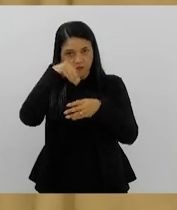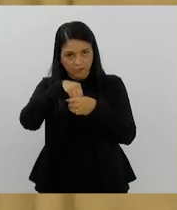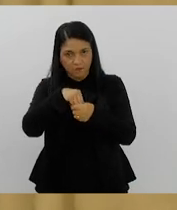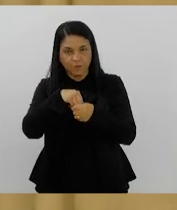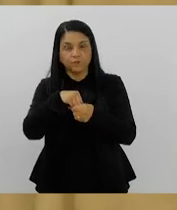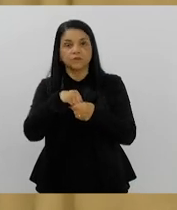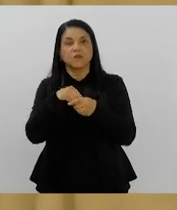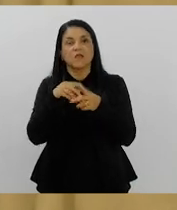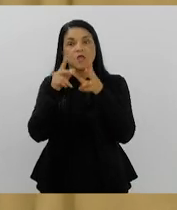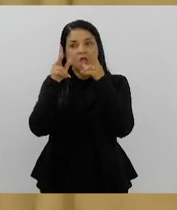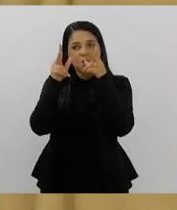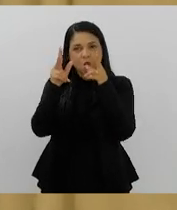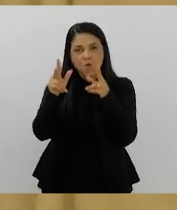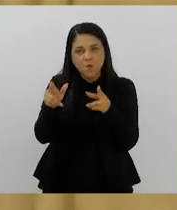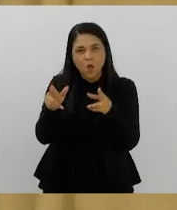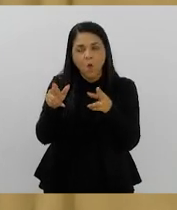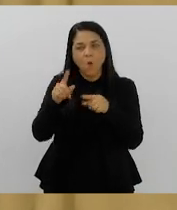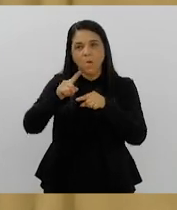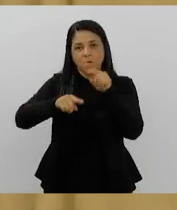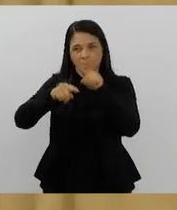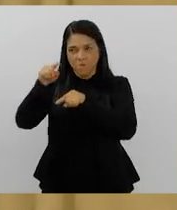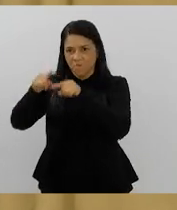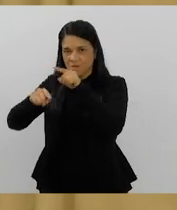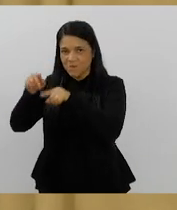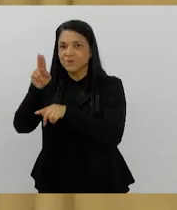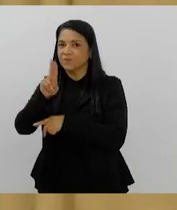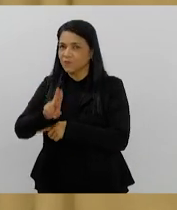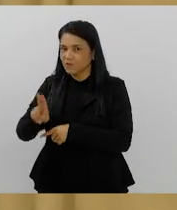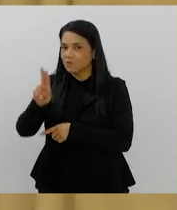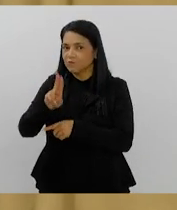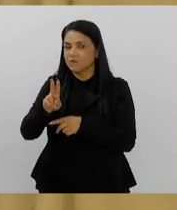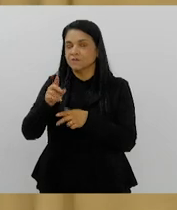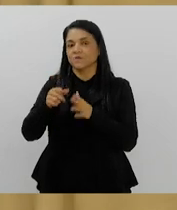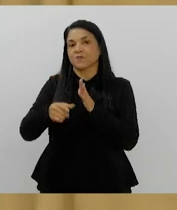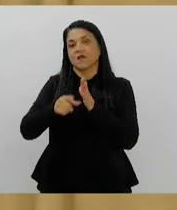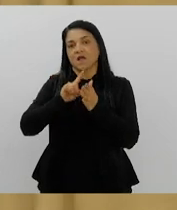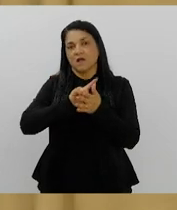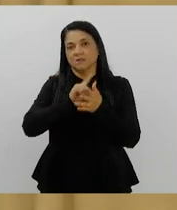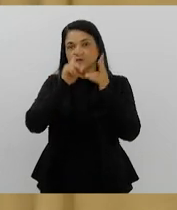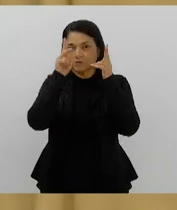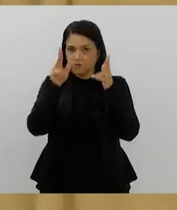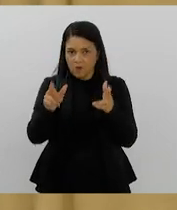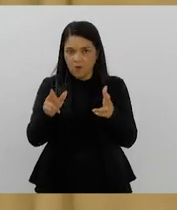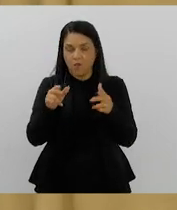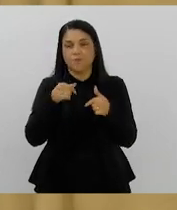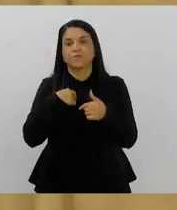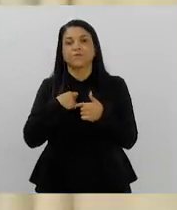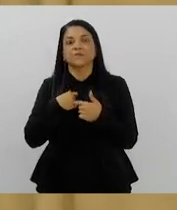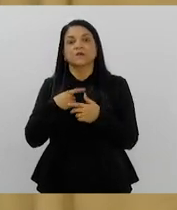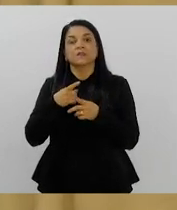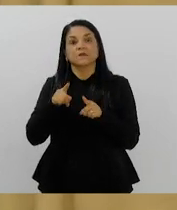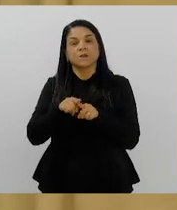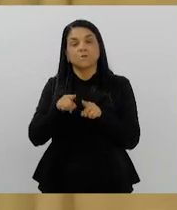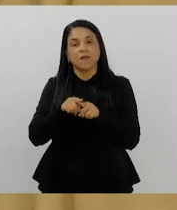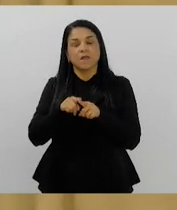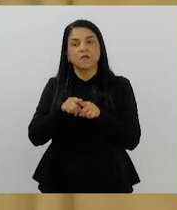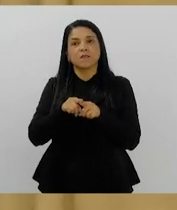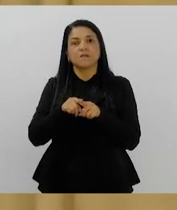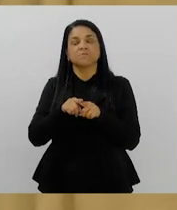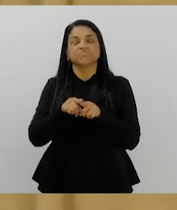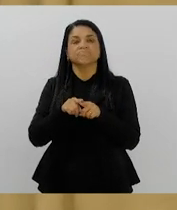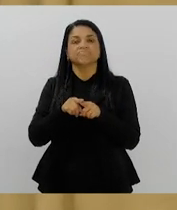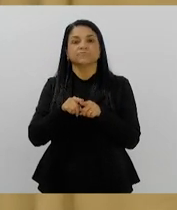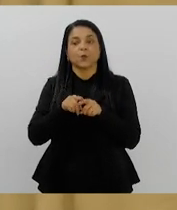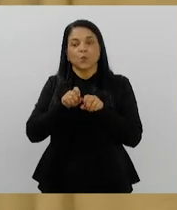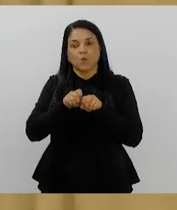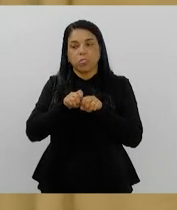que os atacantes anteriores realizaram. E o efeito contágio, né, que é uma tendência